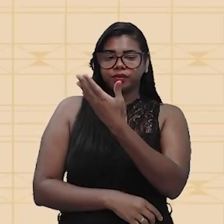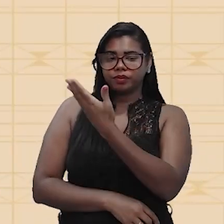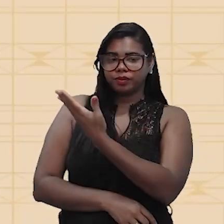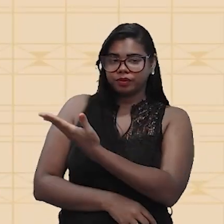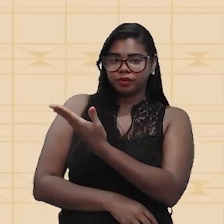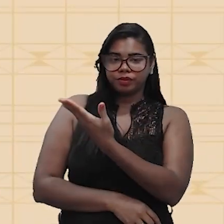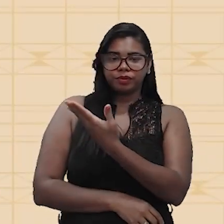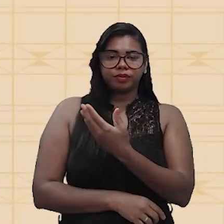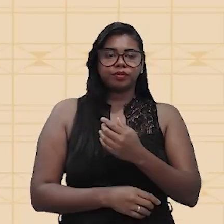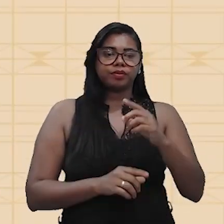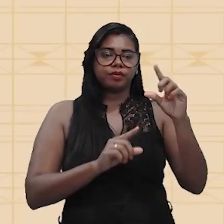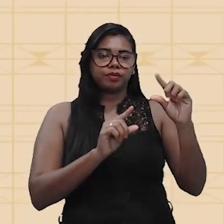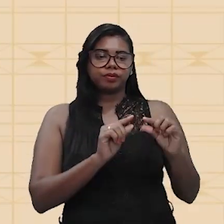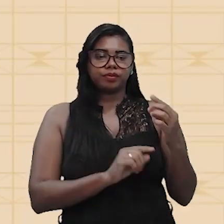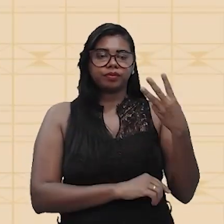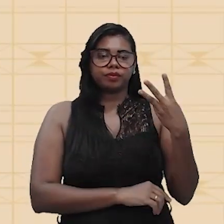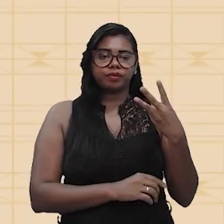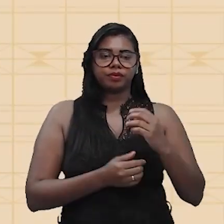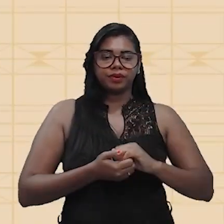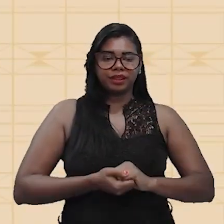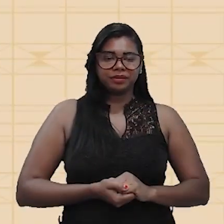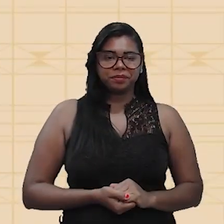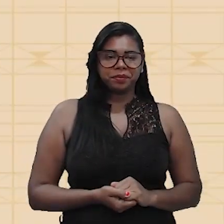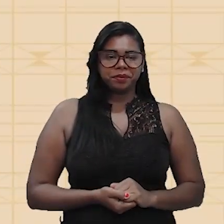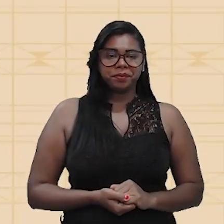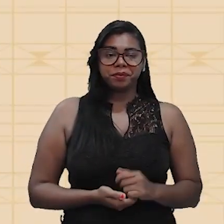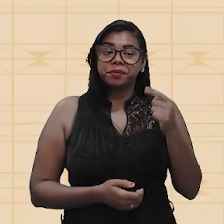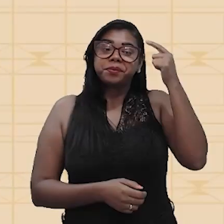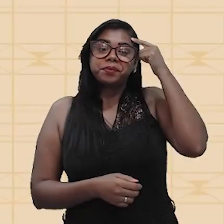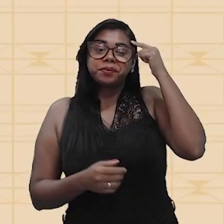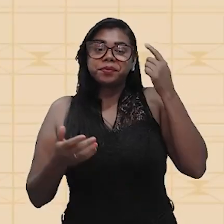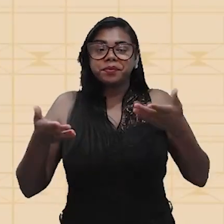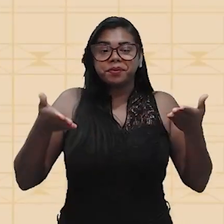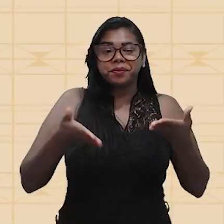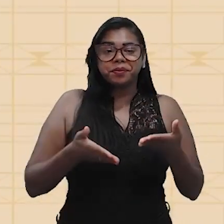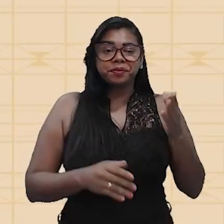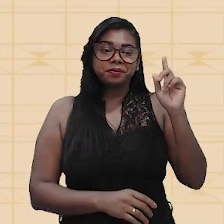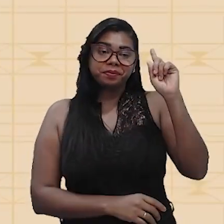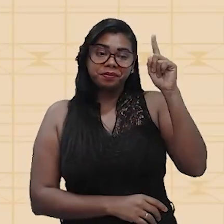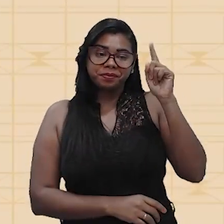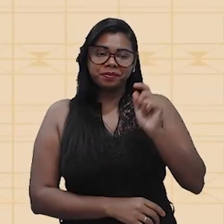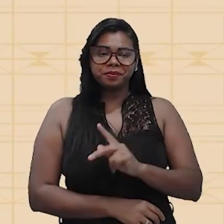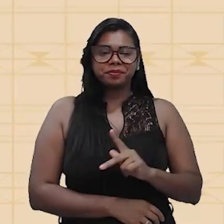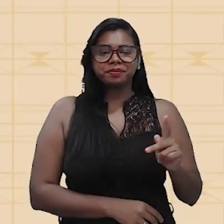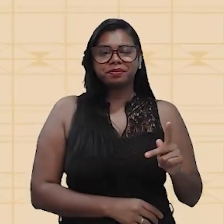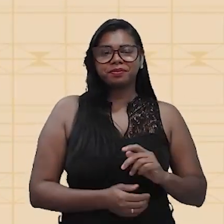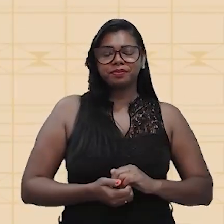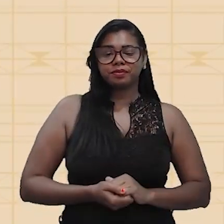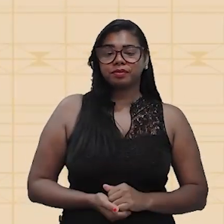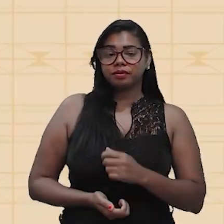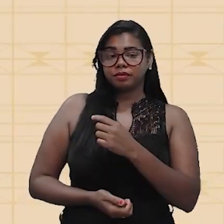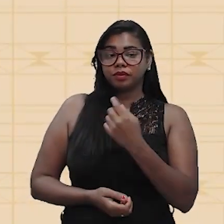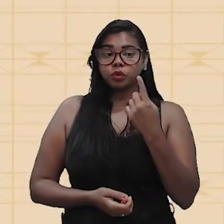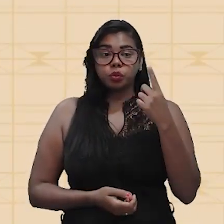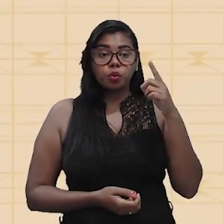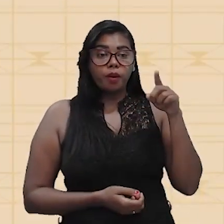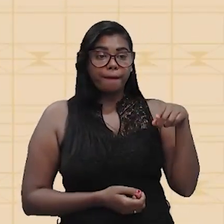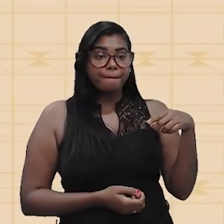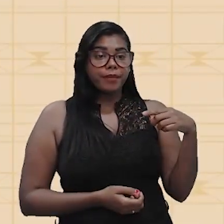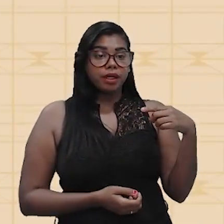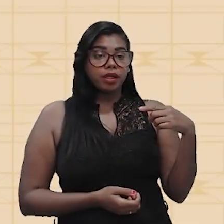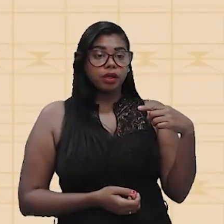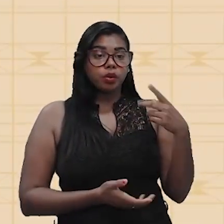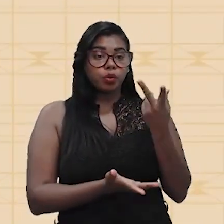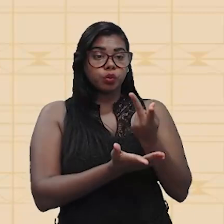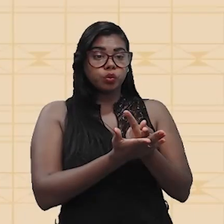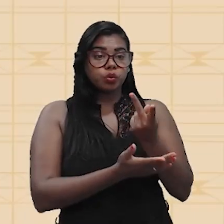quanto? 3. Aí eu faço você pensar agora comigo. Peraí, se cada uma das pilhas tem 1,5, se o resultado deu 3, o